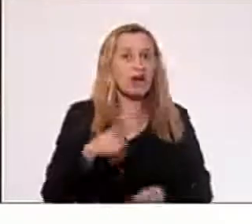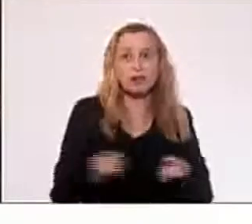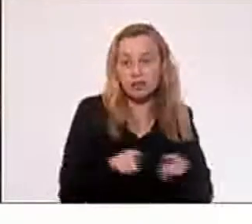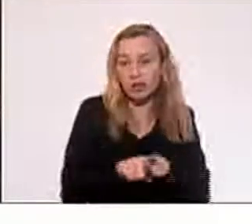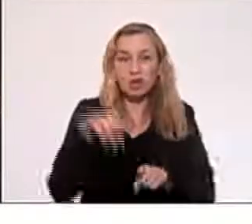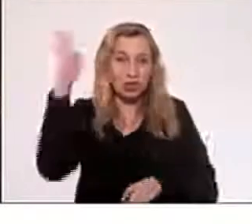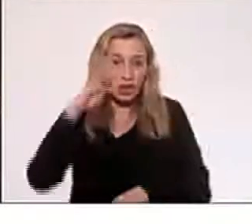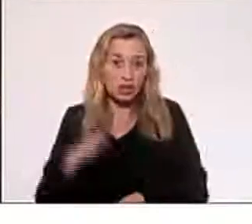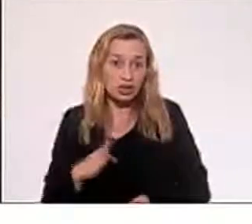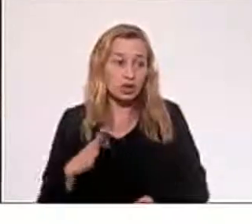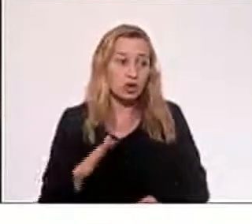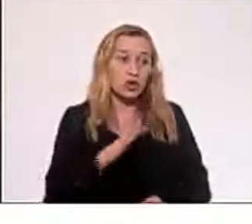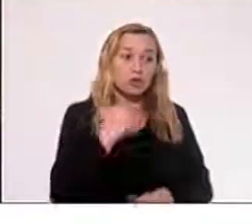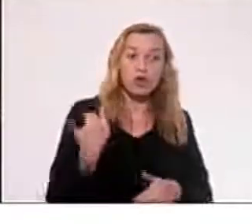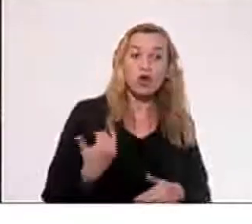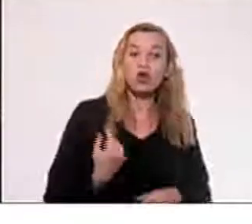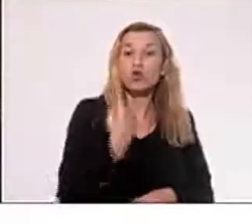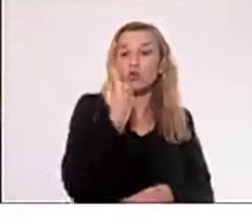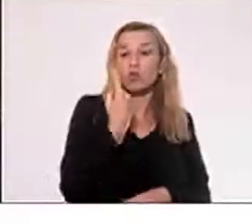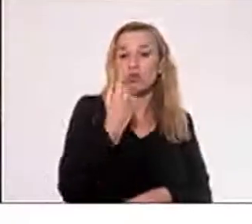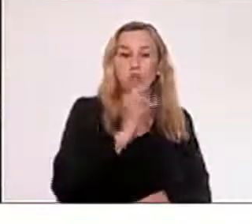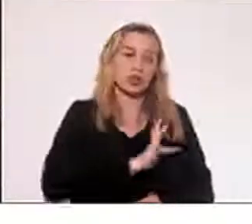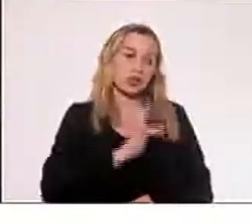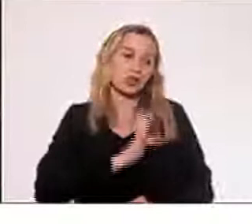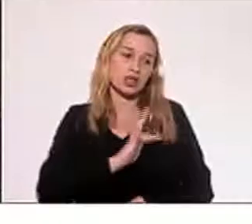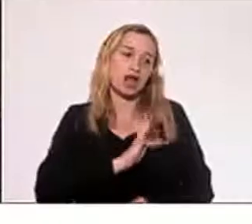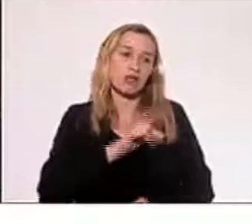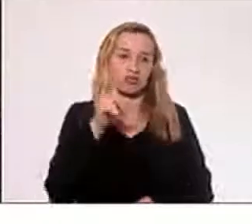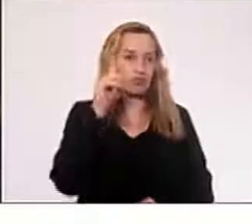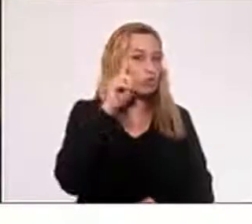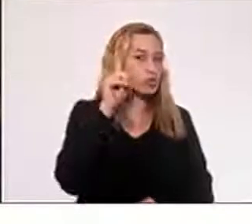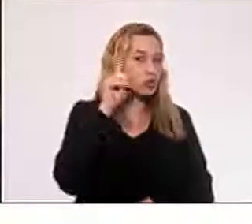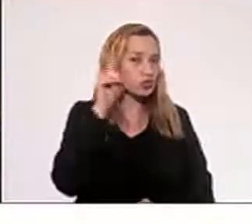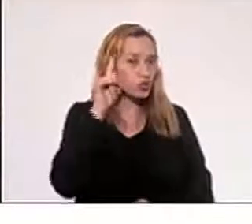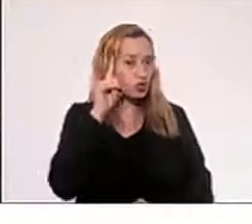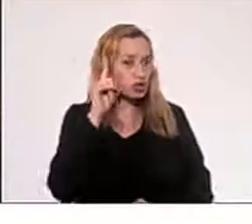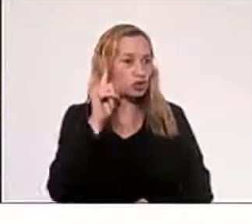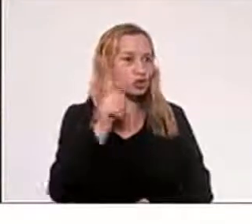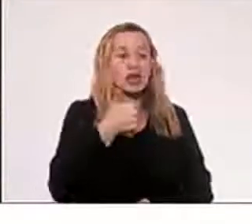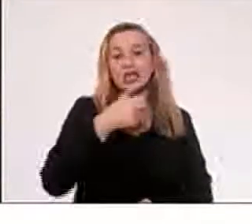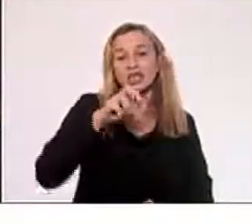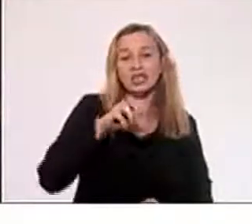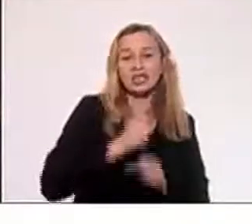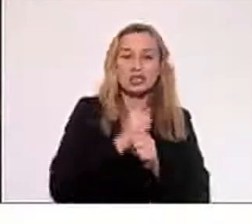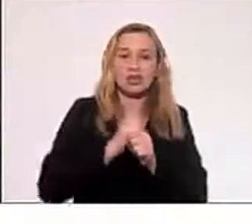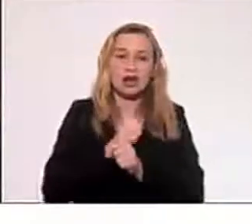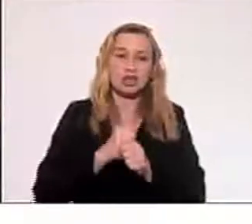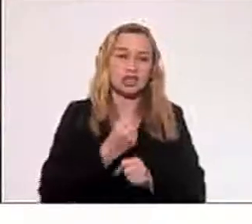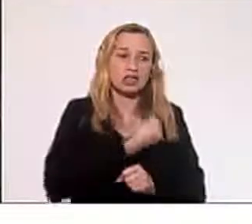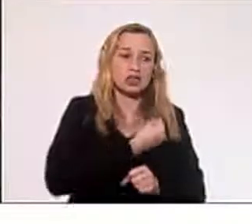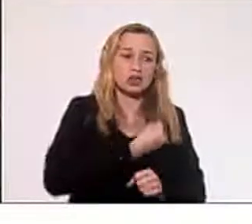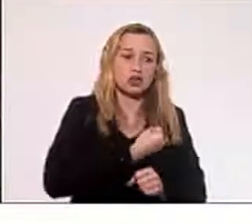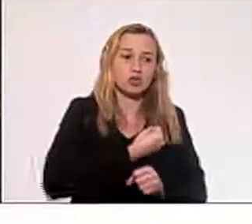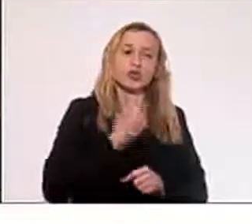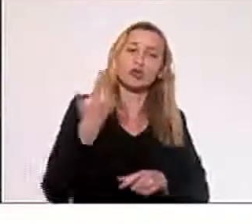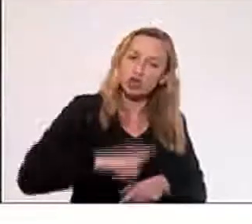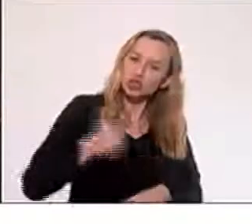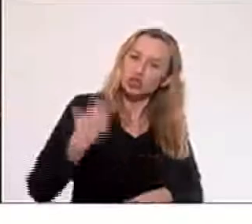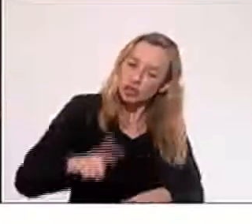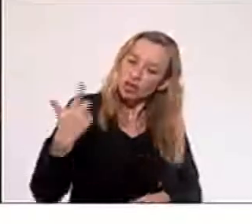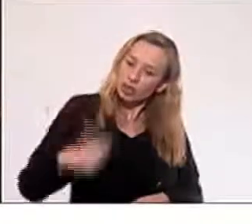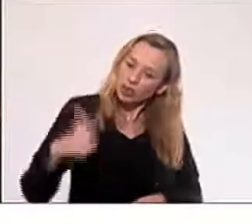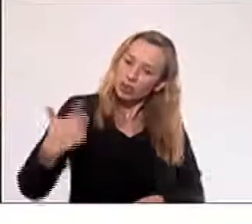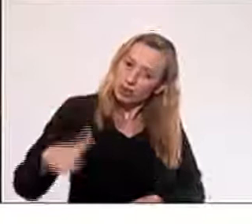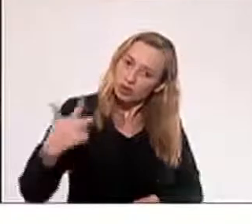também morre um policial por dia. Há 15 anos esse número vem se repetindo.